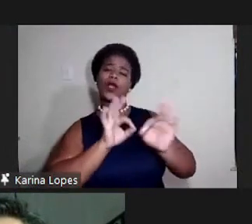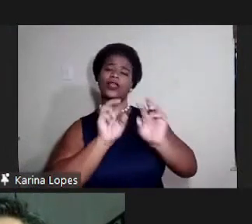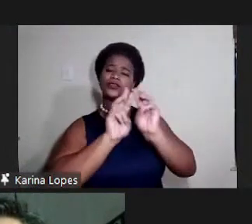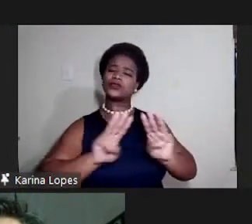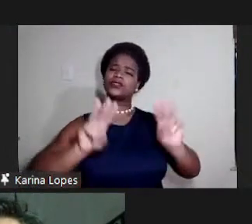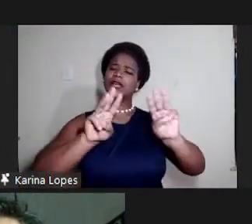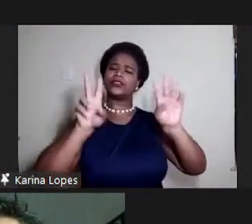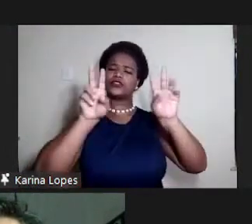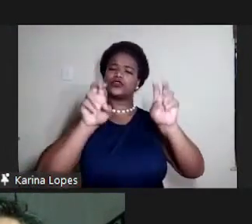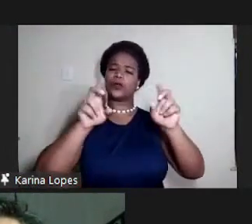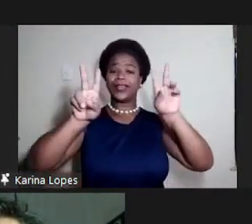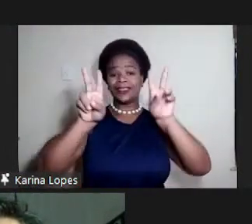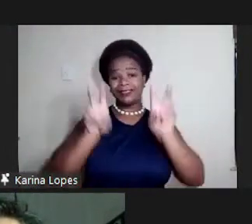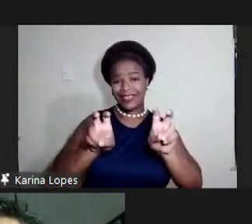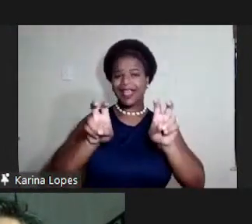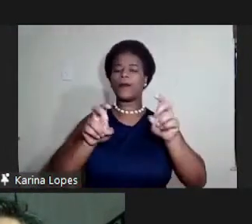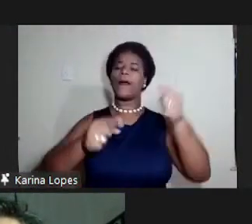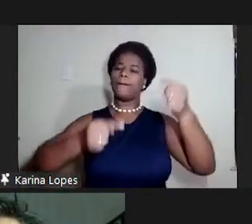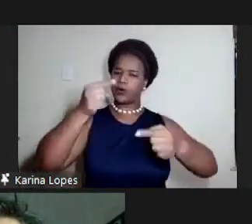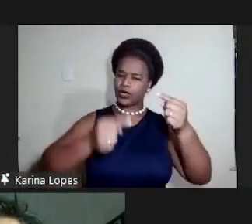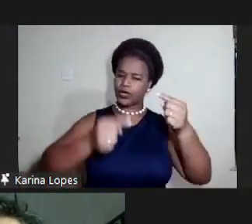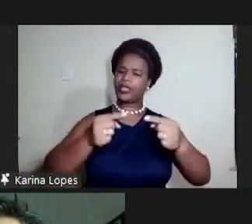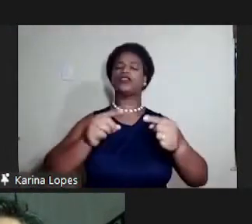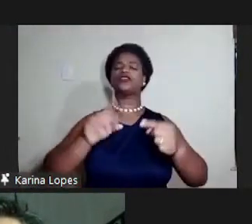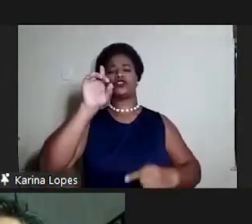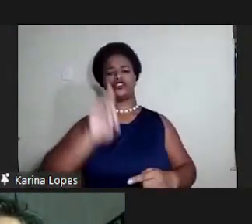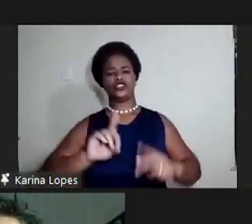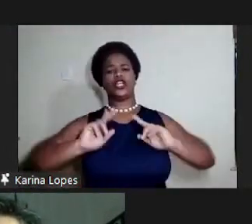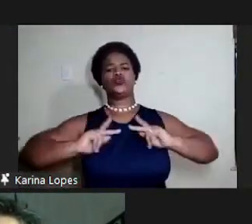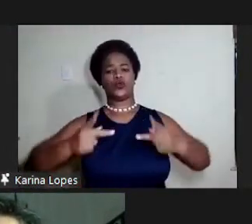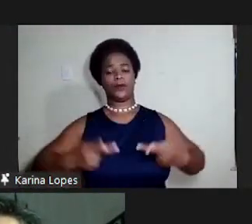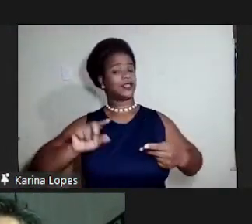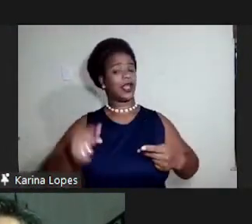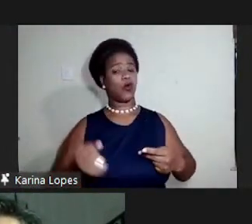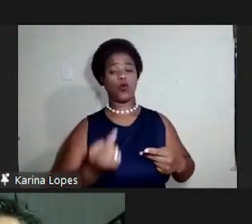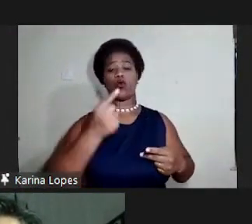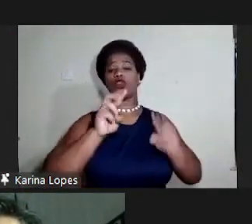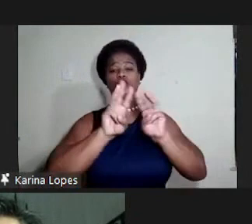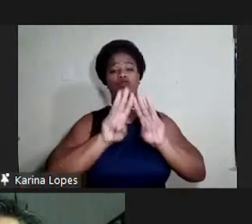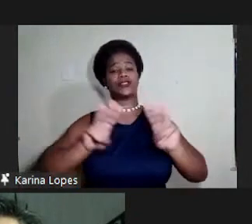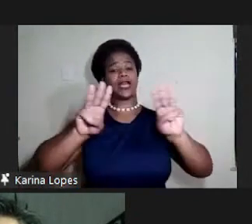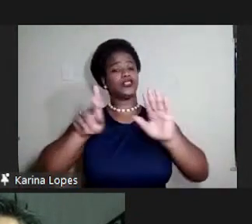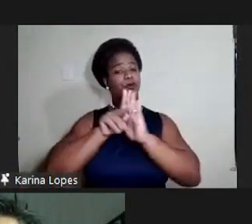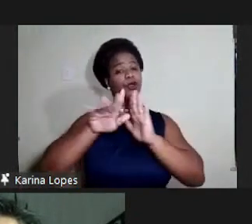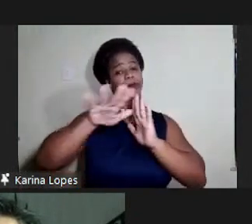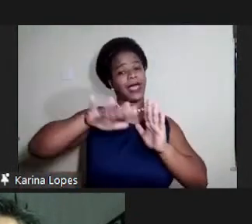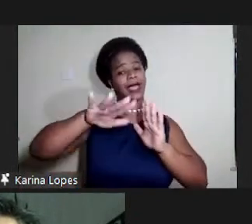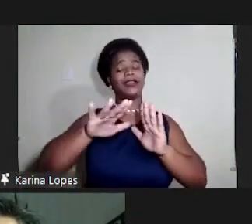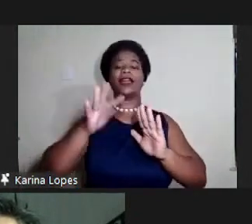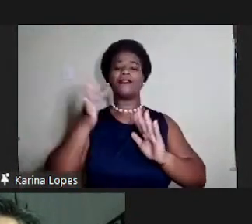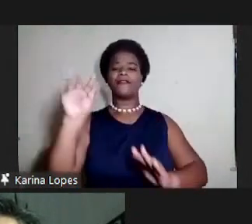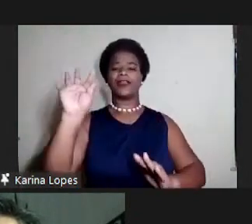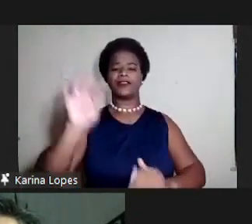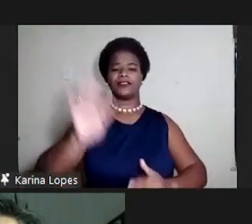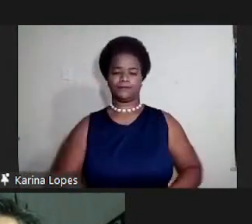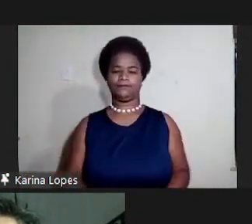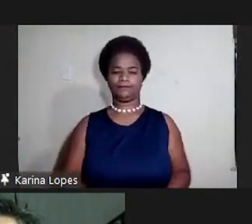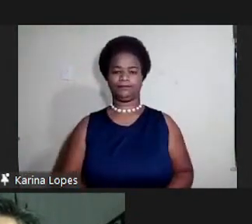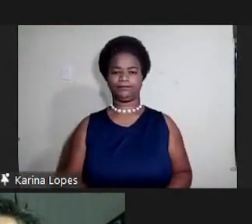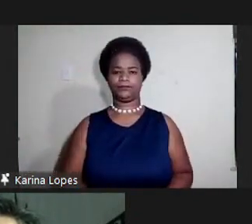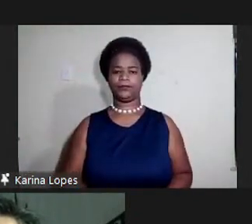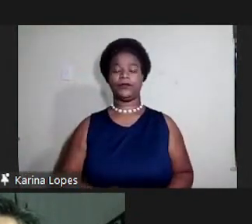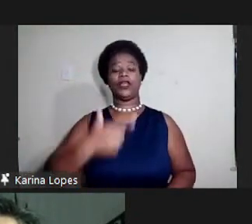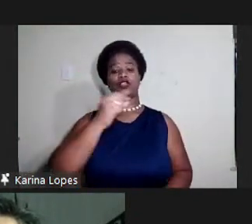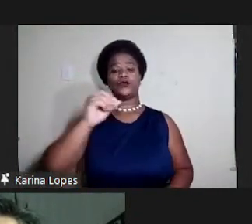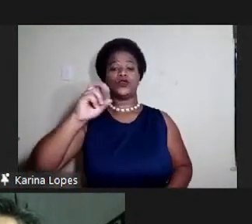sociais e direitos humanos, sendo o único site do gênero na língua francesa. Em 2005, ano do Brasil